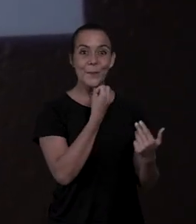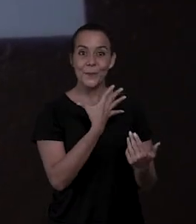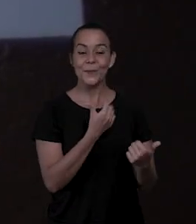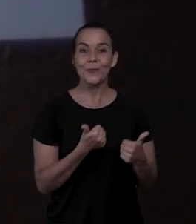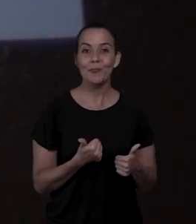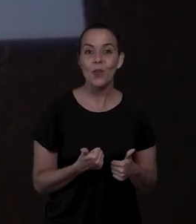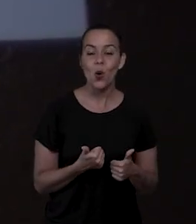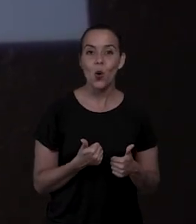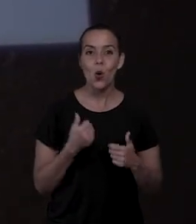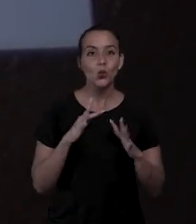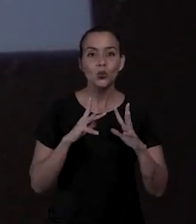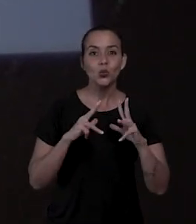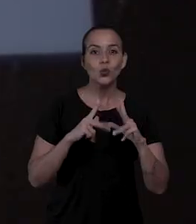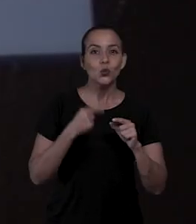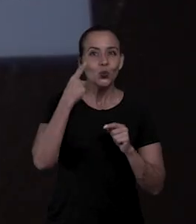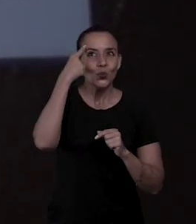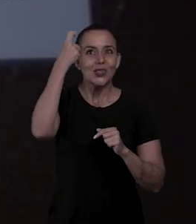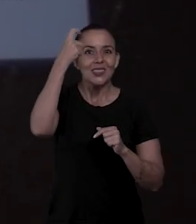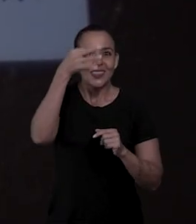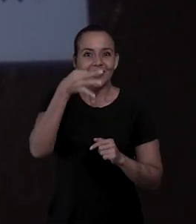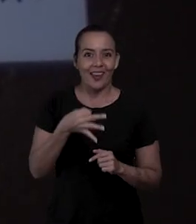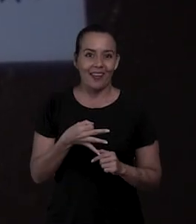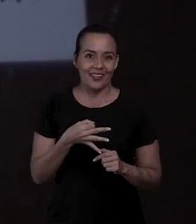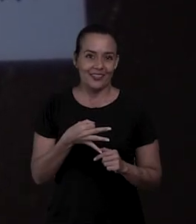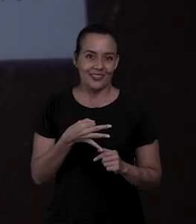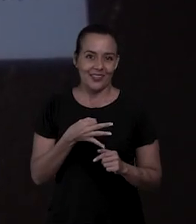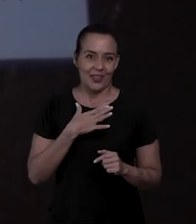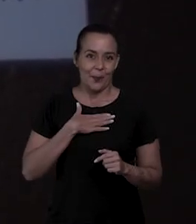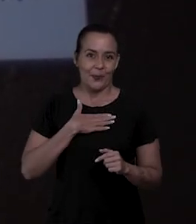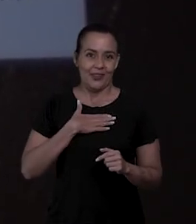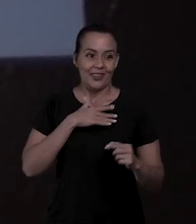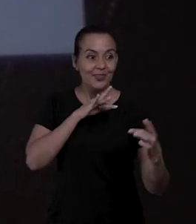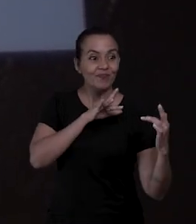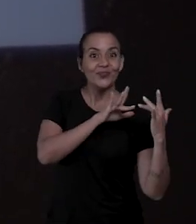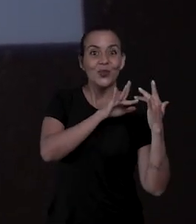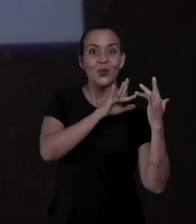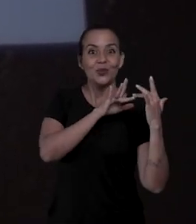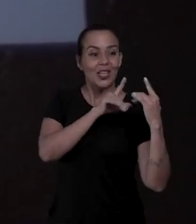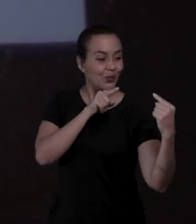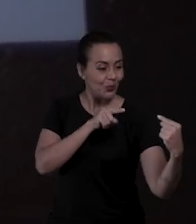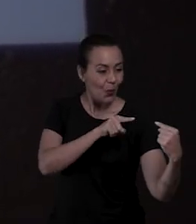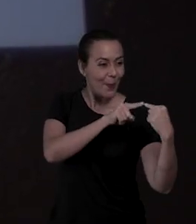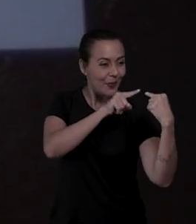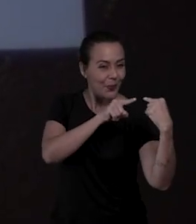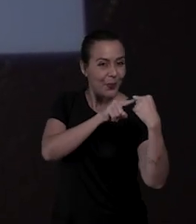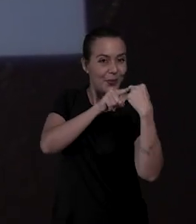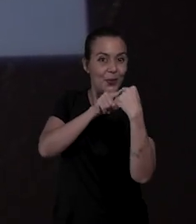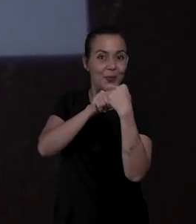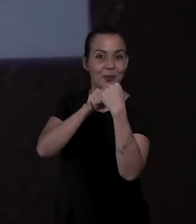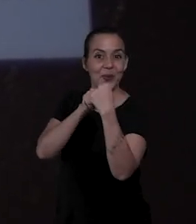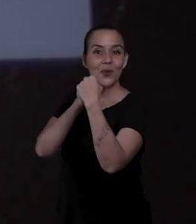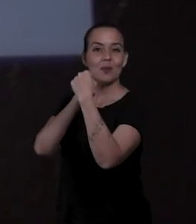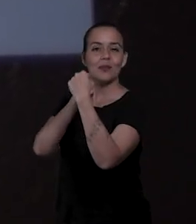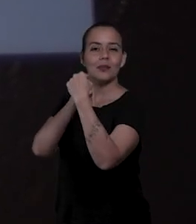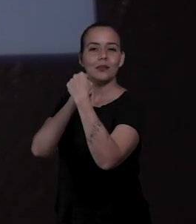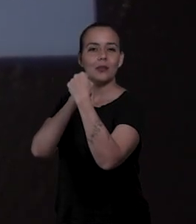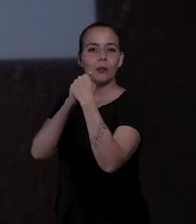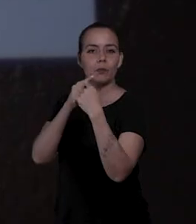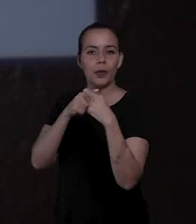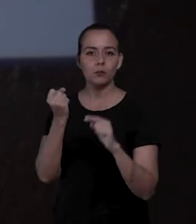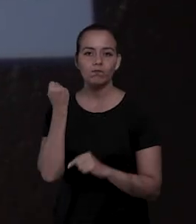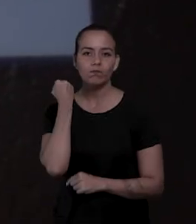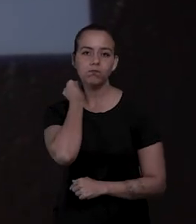as mesmas ideologias que nós temos. Tudo isso vai nos trazendo para o estresse